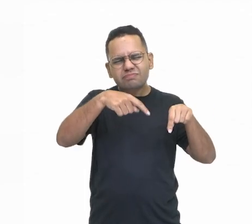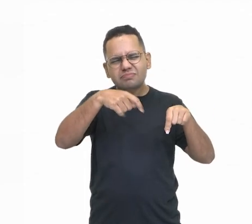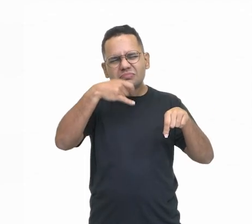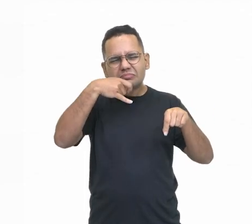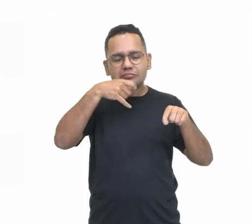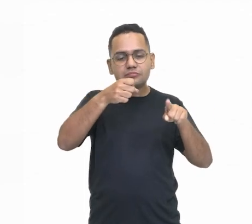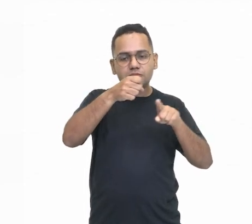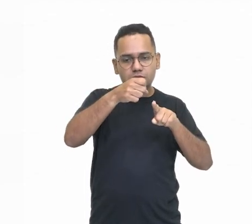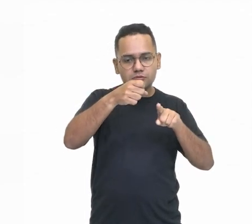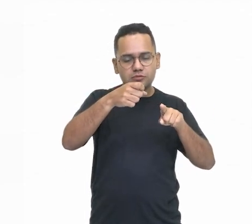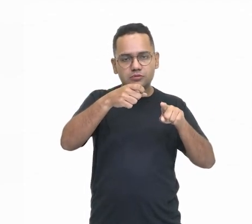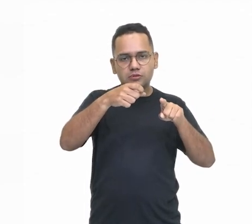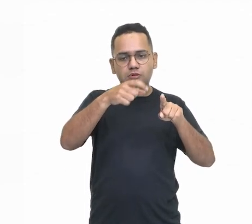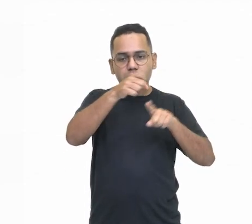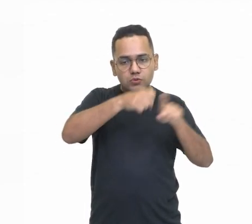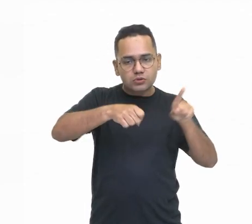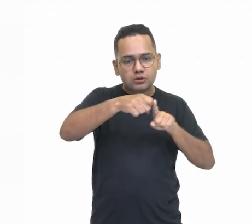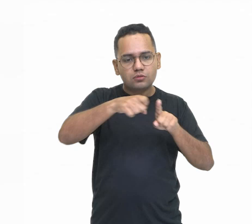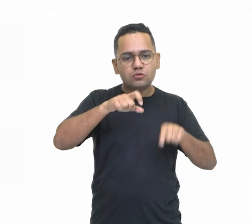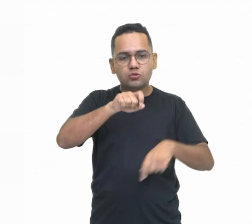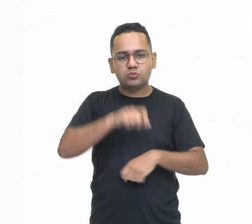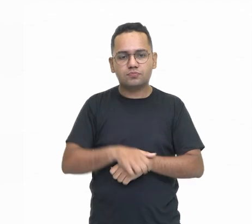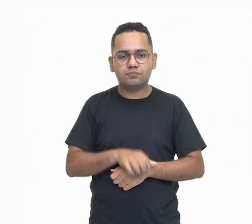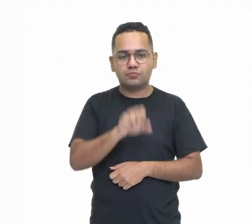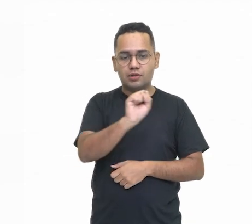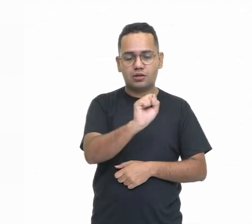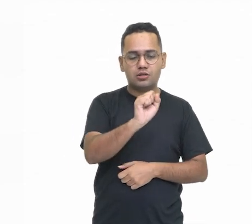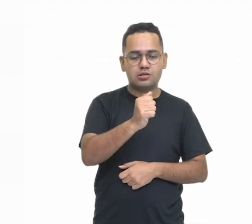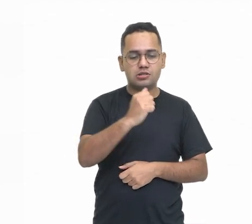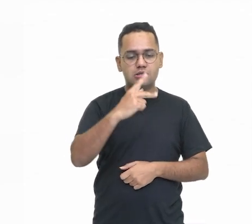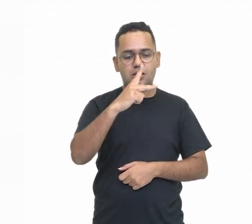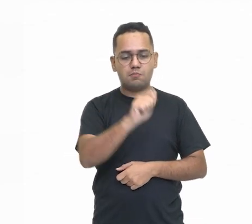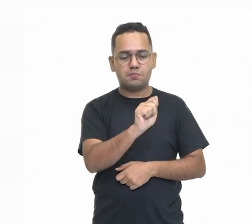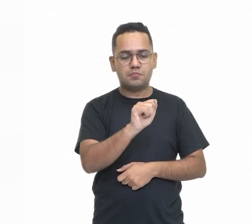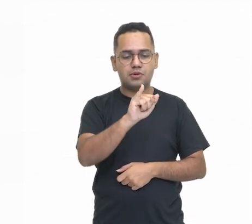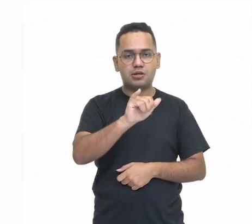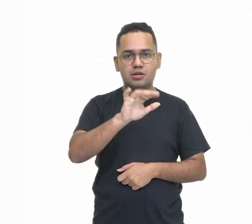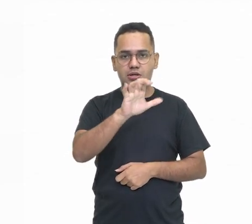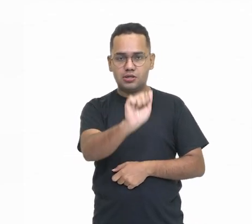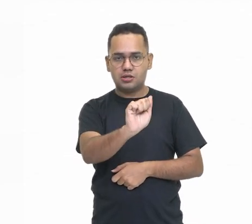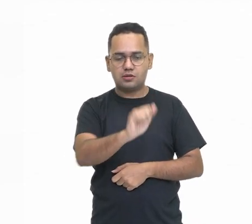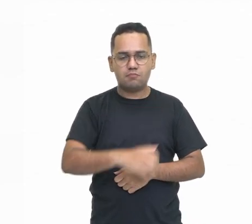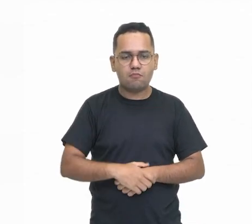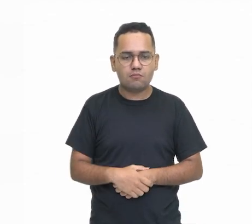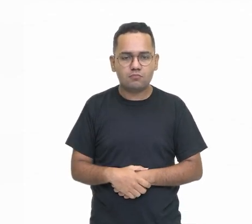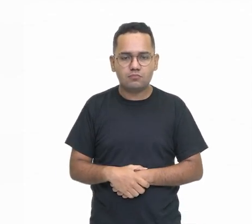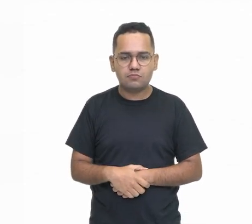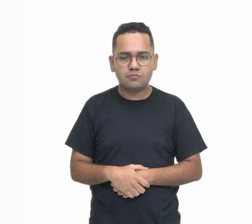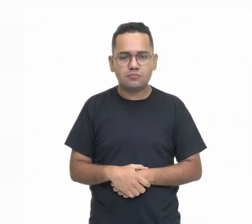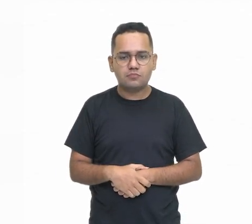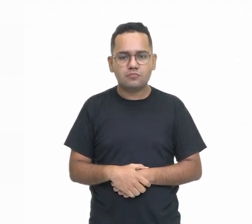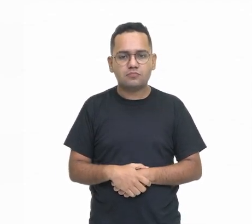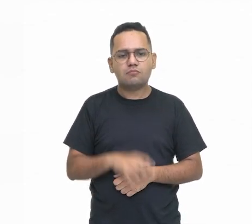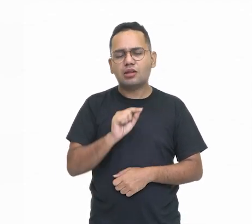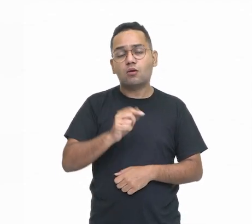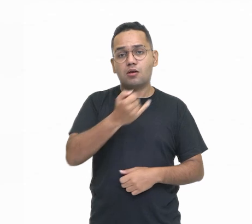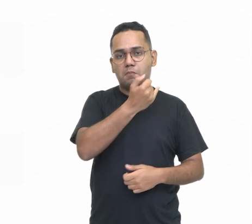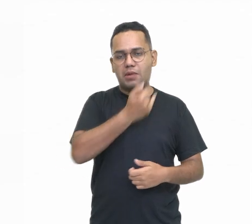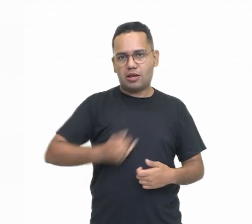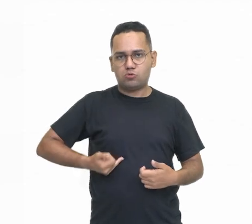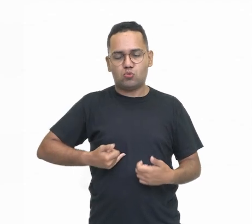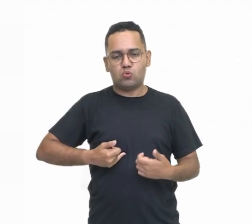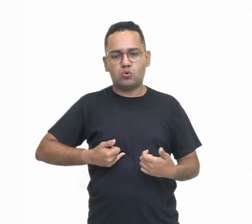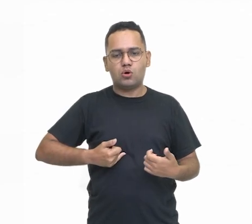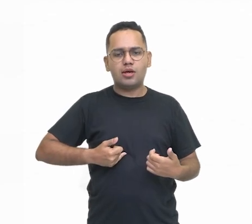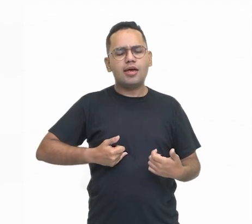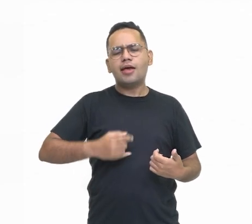estava quem? A figura do Sapa Inca, considerado filho do Deus Sol e